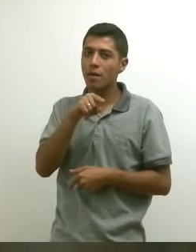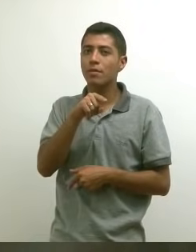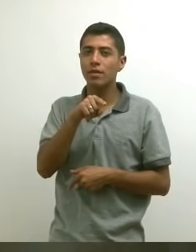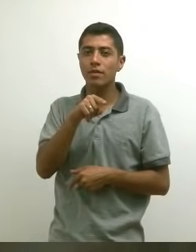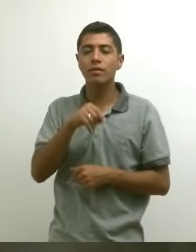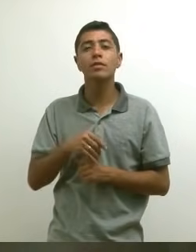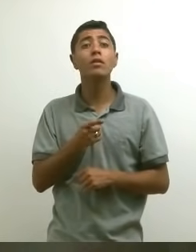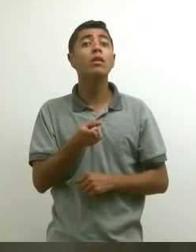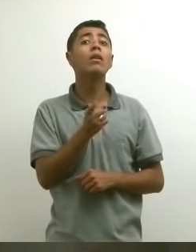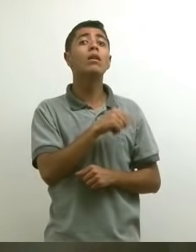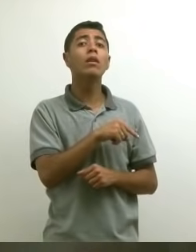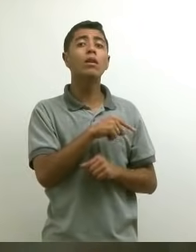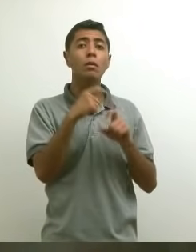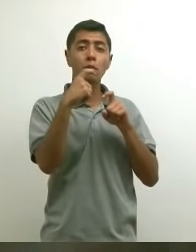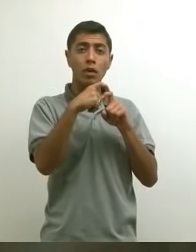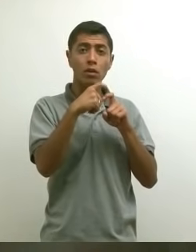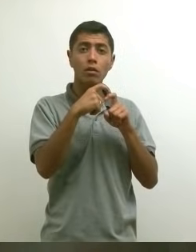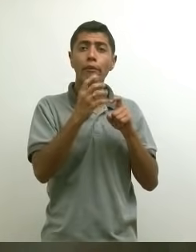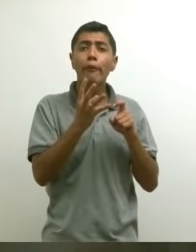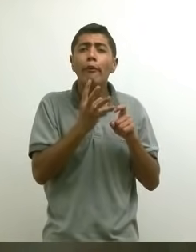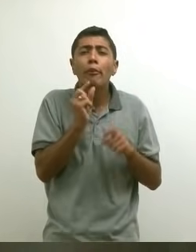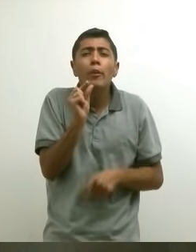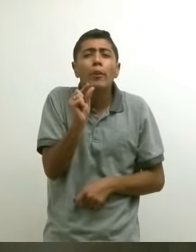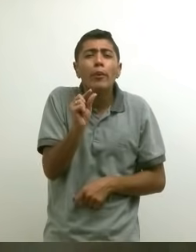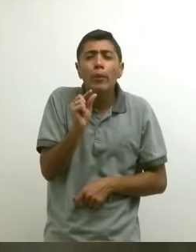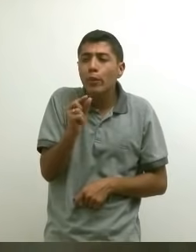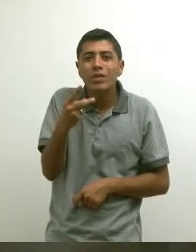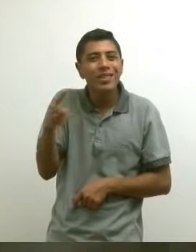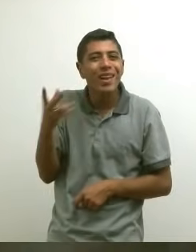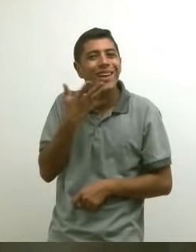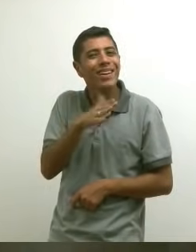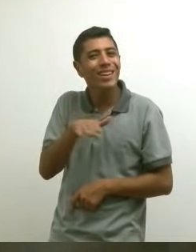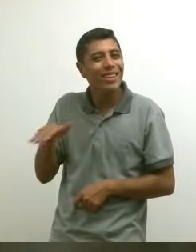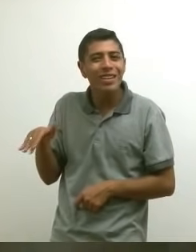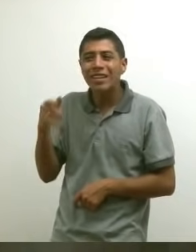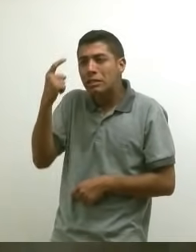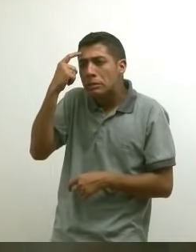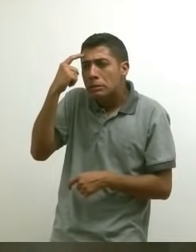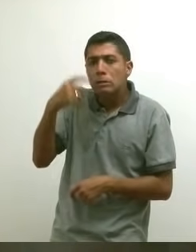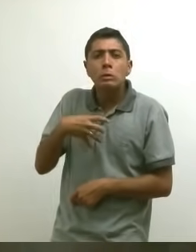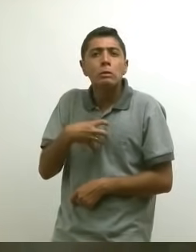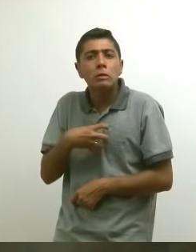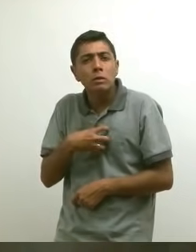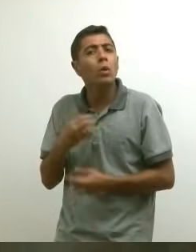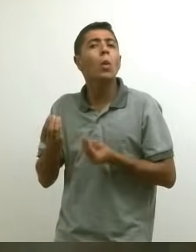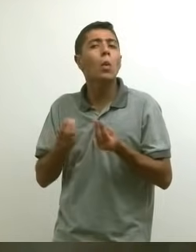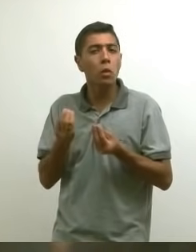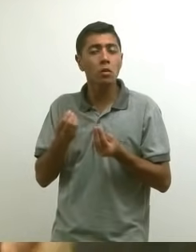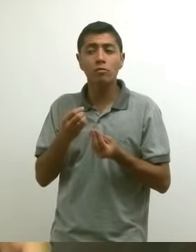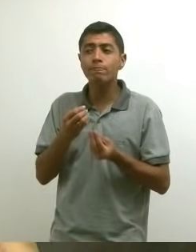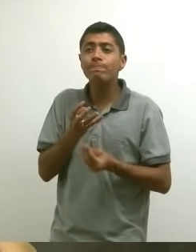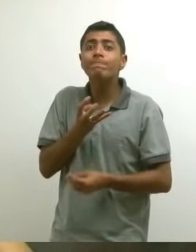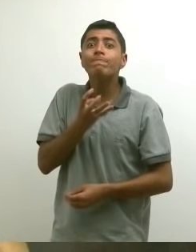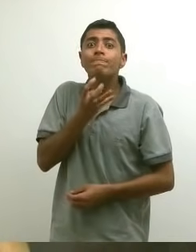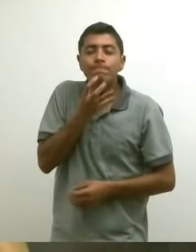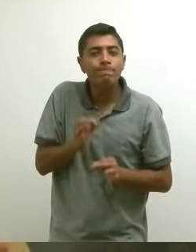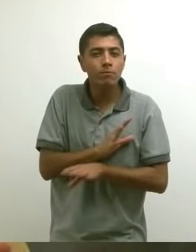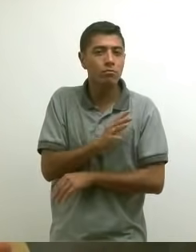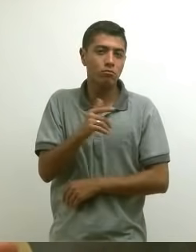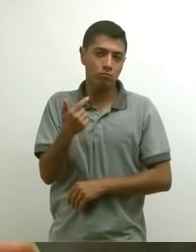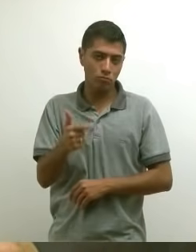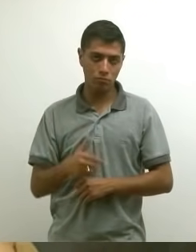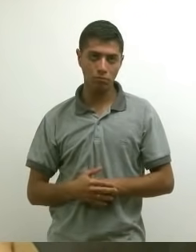existe 11 mais uma questão muito importante assim que toda a prescrição de medicamentos e orientação